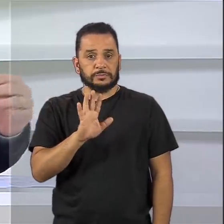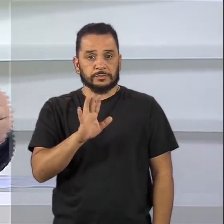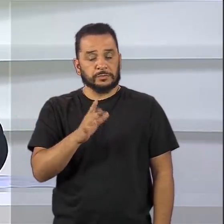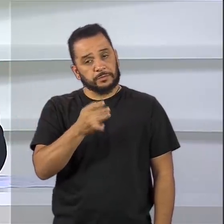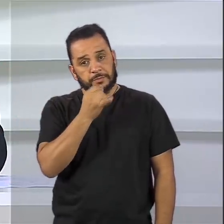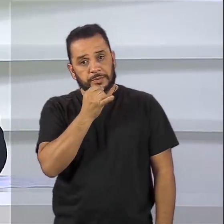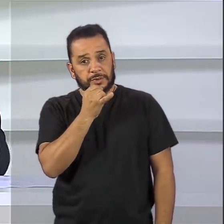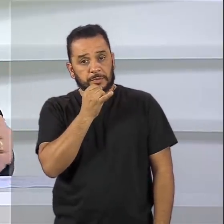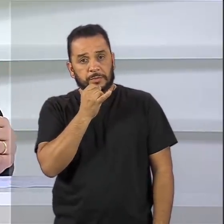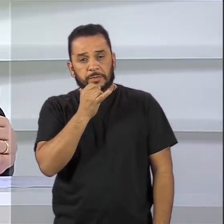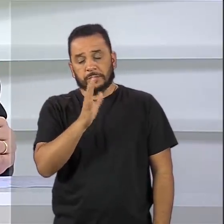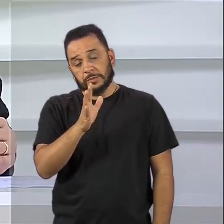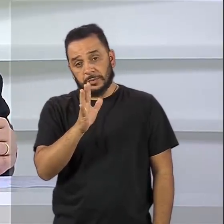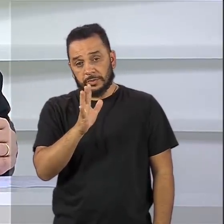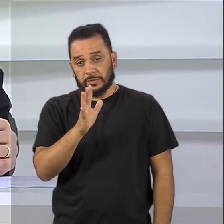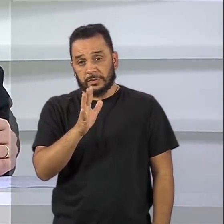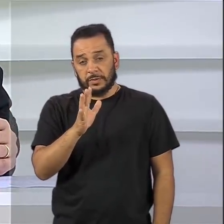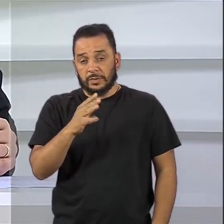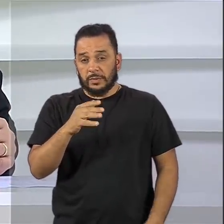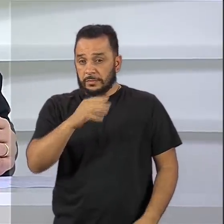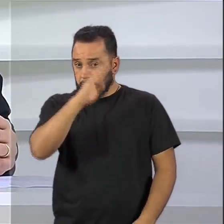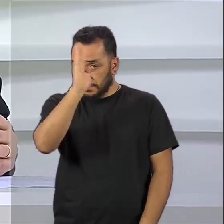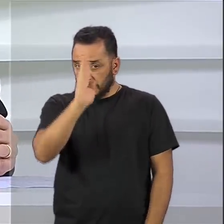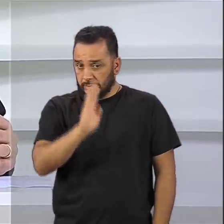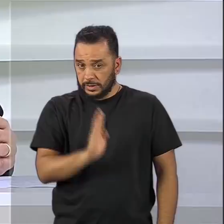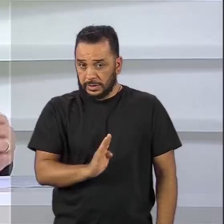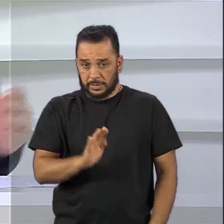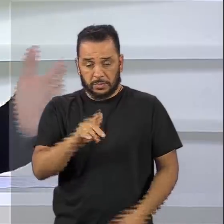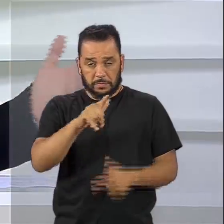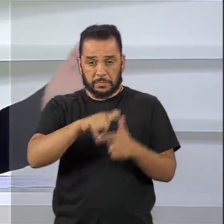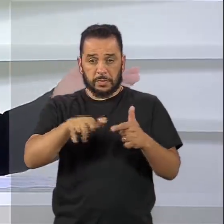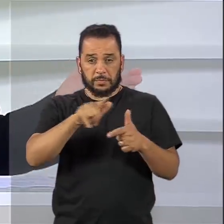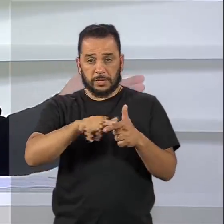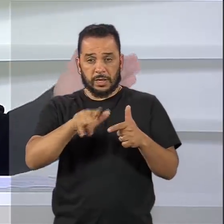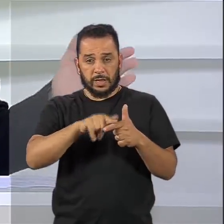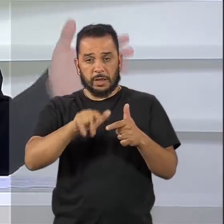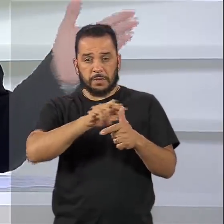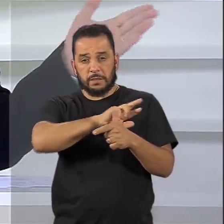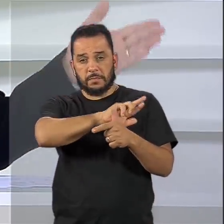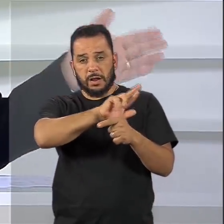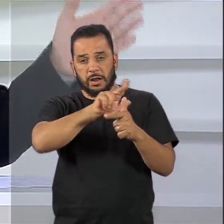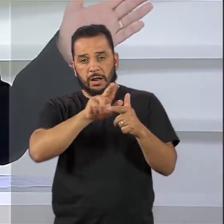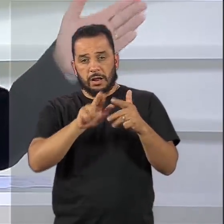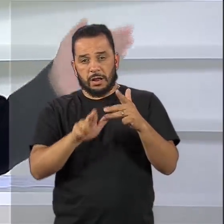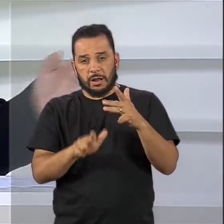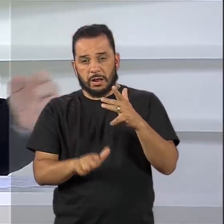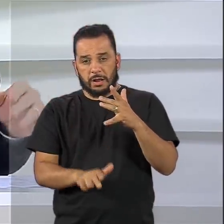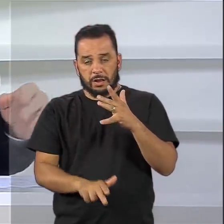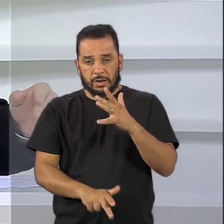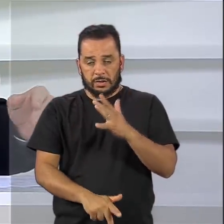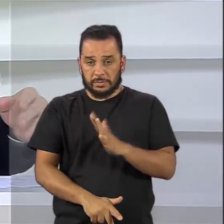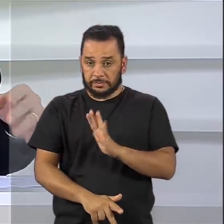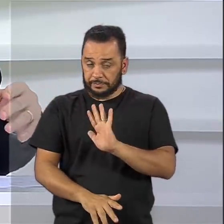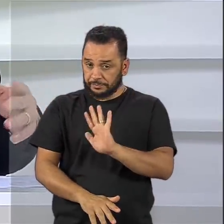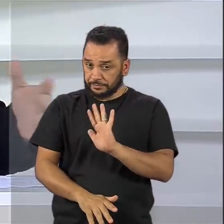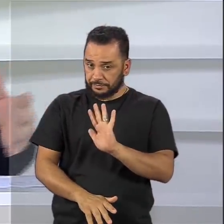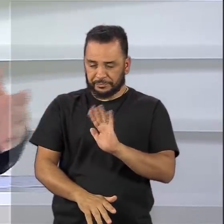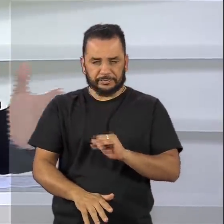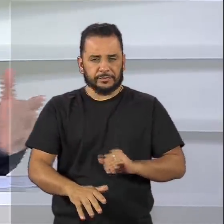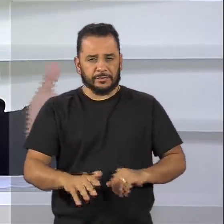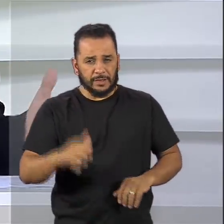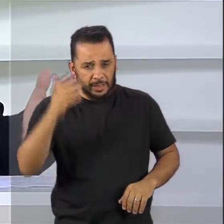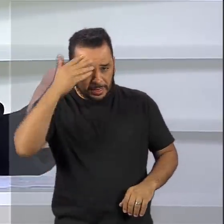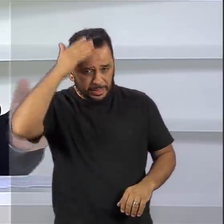país está cheio de problema. Embora o Temer tenha aprovado algumas coisas lá,